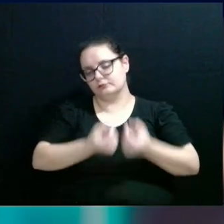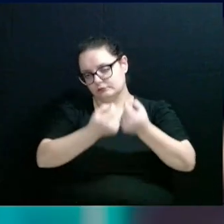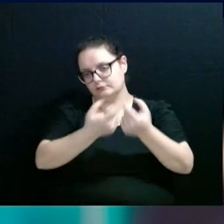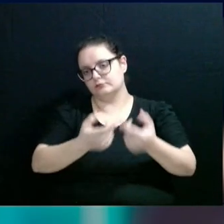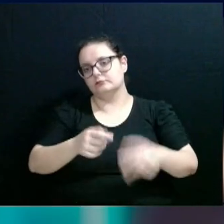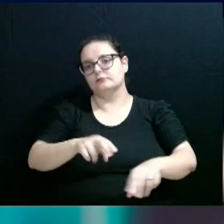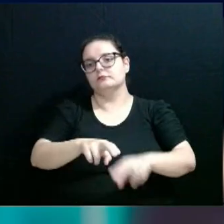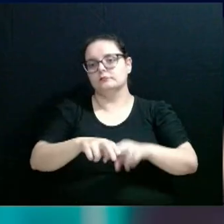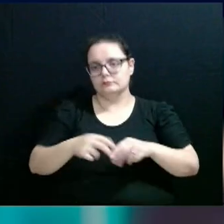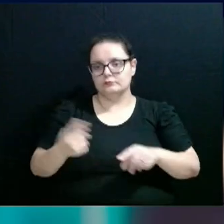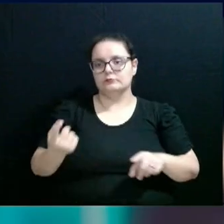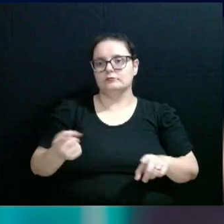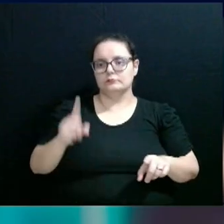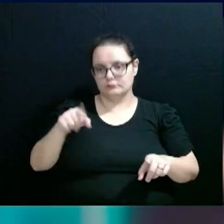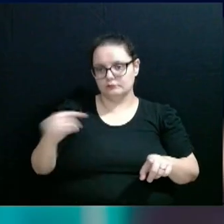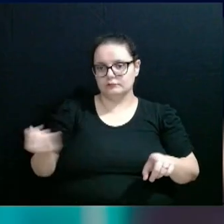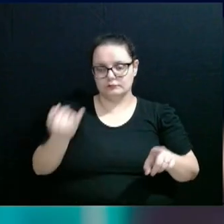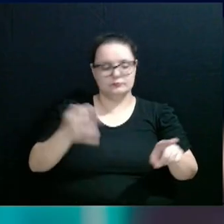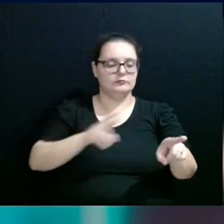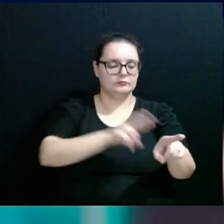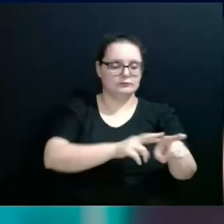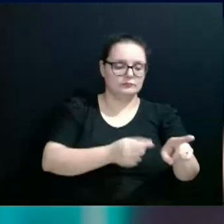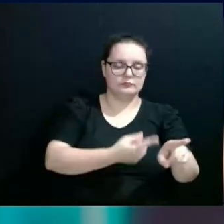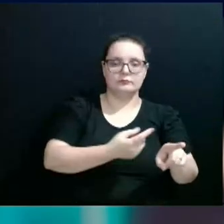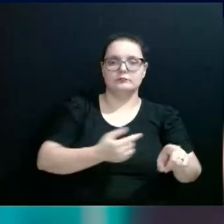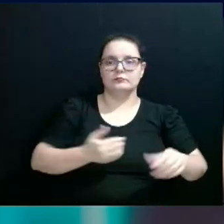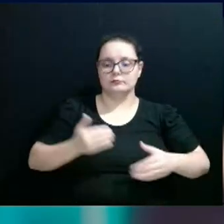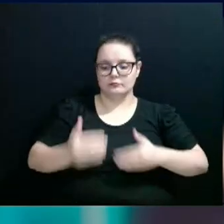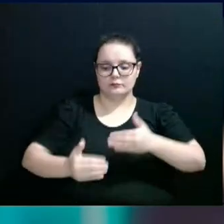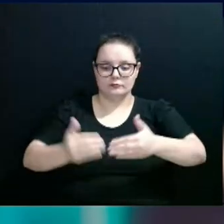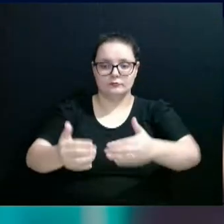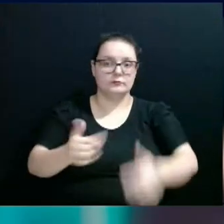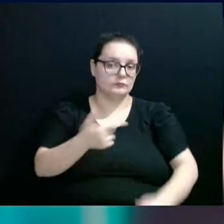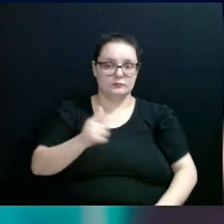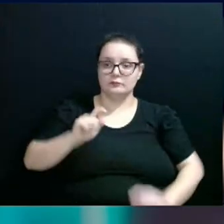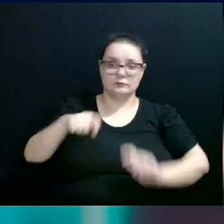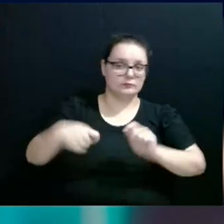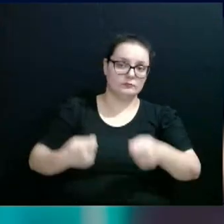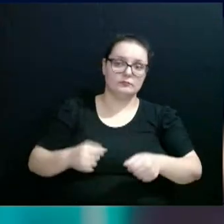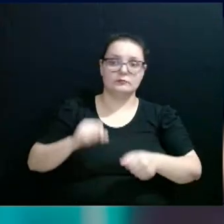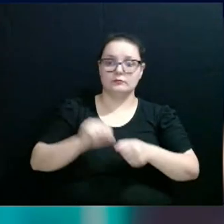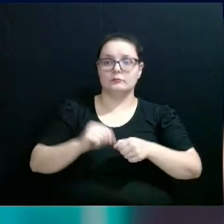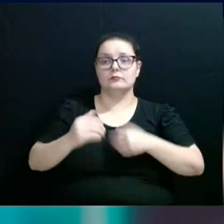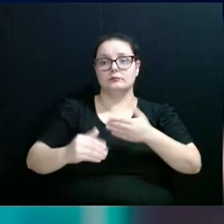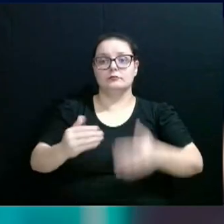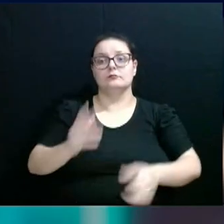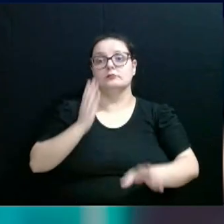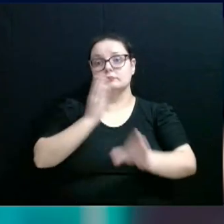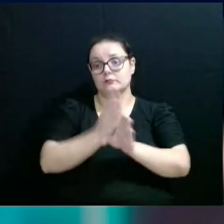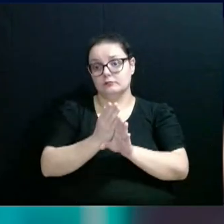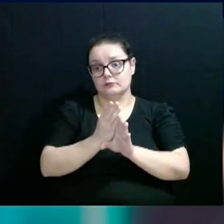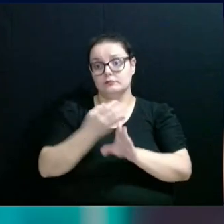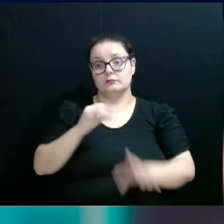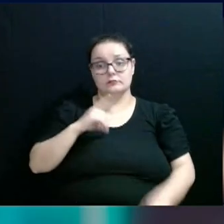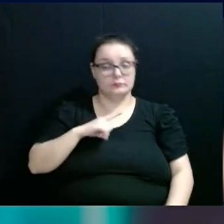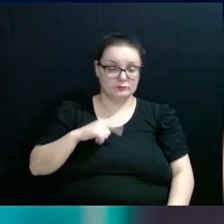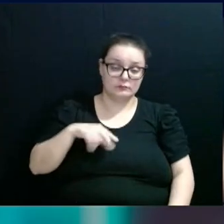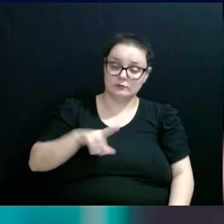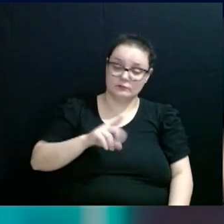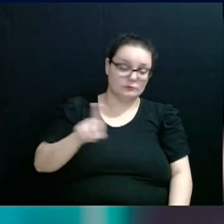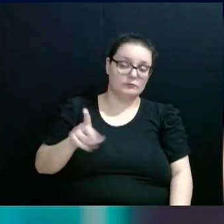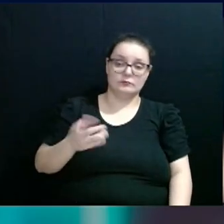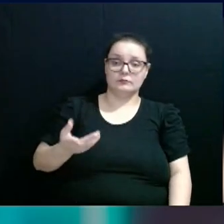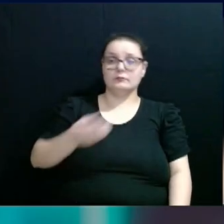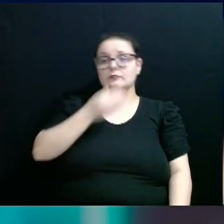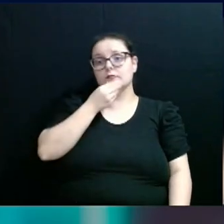Se faz periodicamente, porque nós não temos outro sinal. Tem que ir fazendo para ver se a gente encontra se ele vai ter esse câncer ou não. Tem homens que fazem